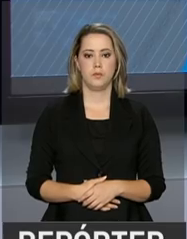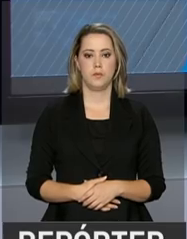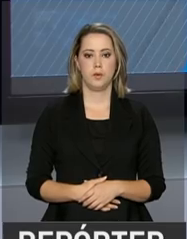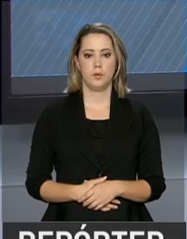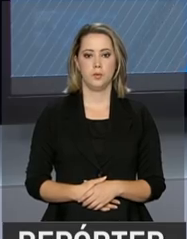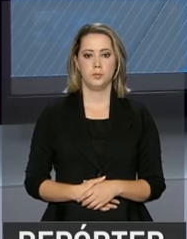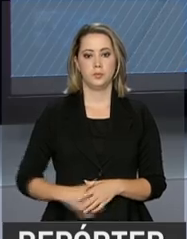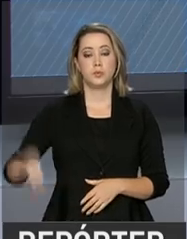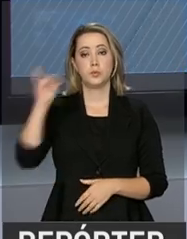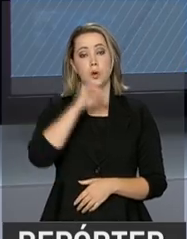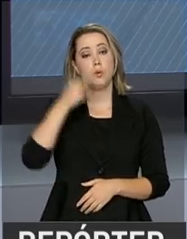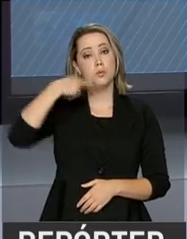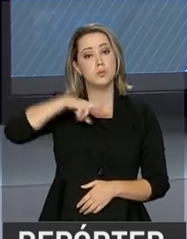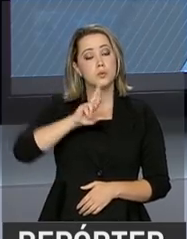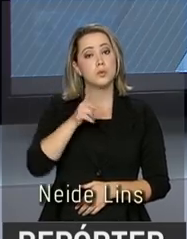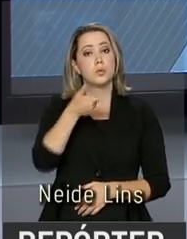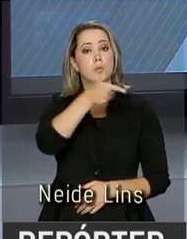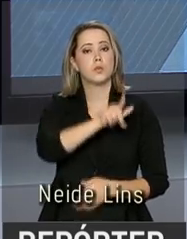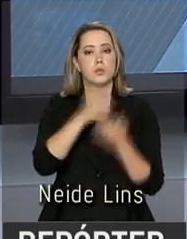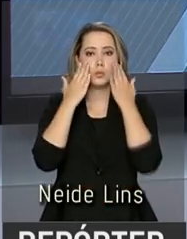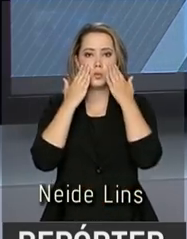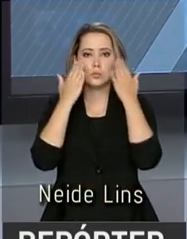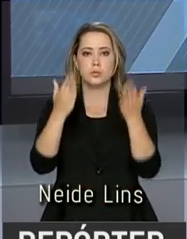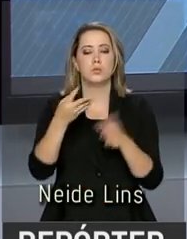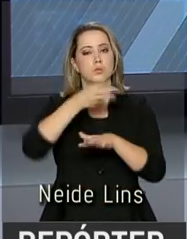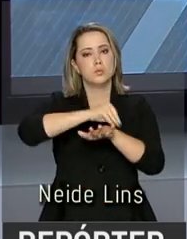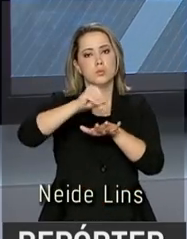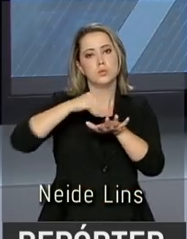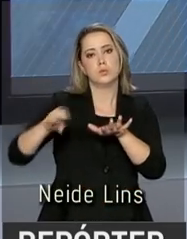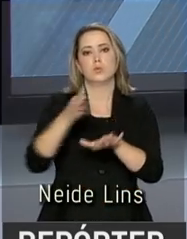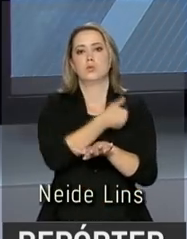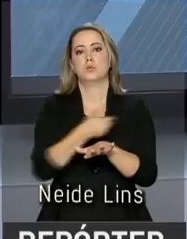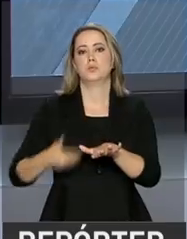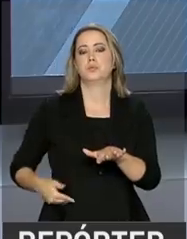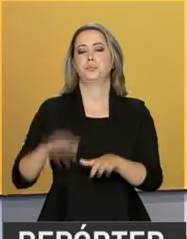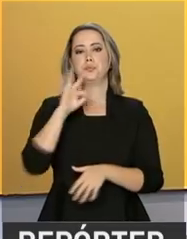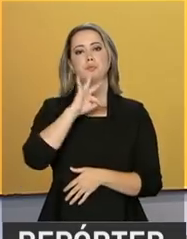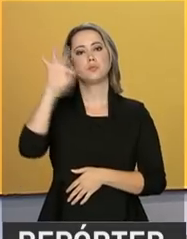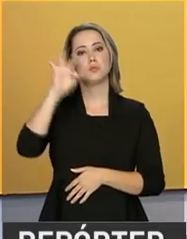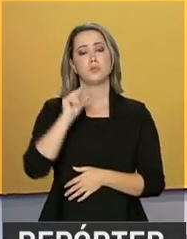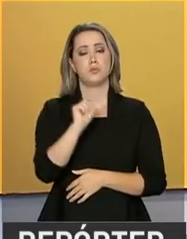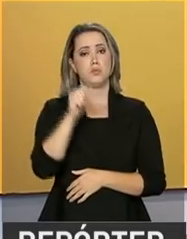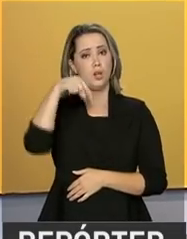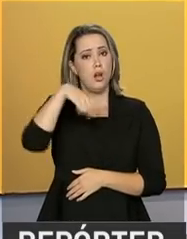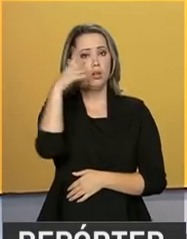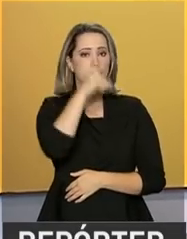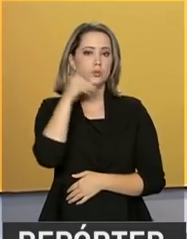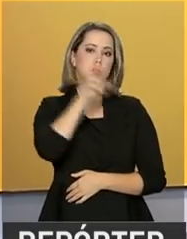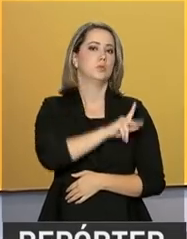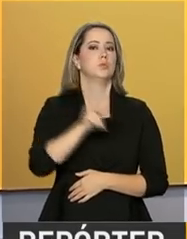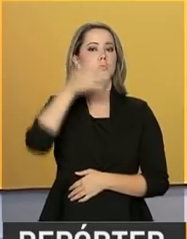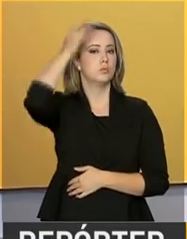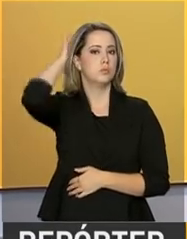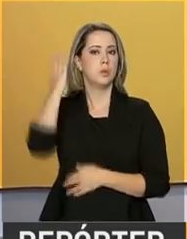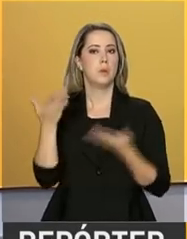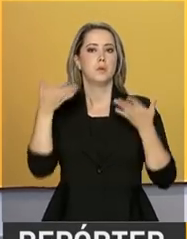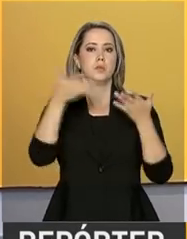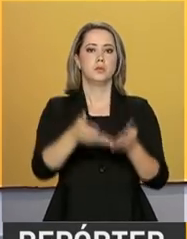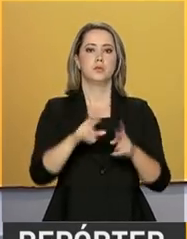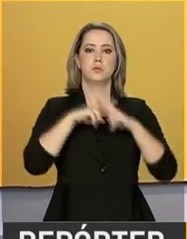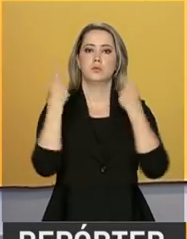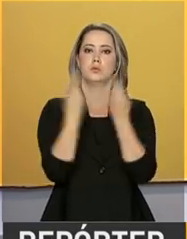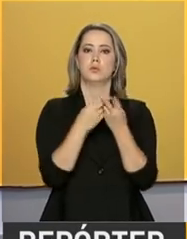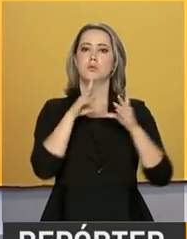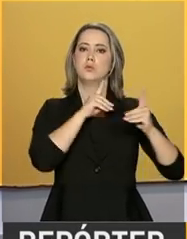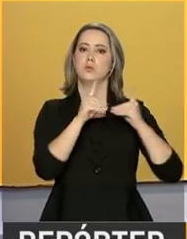olá o repórter nesta de volta com as notícias do governo federal e neste domingo o presidente michel temer participou da